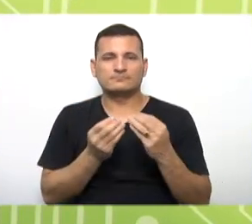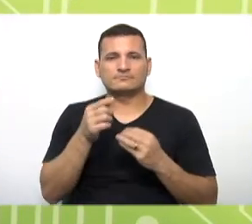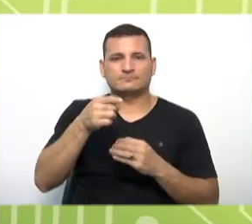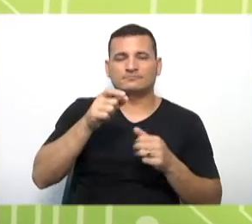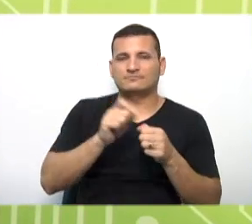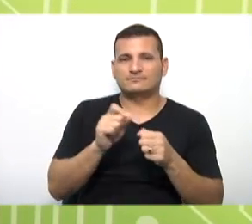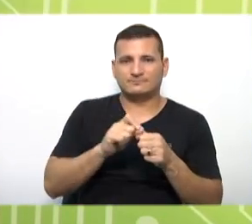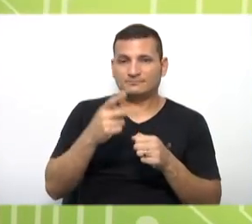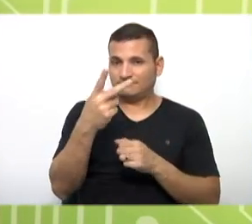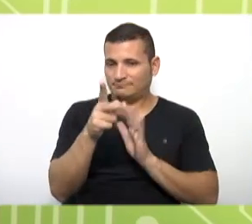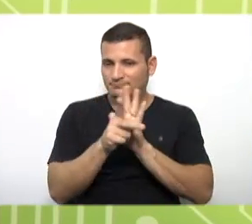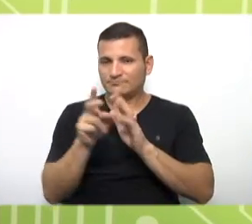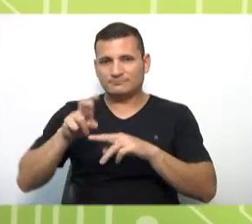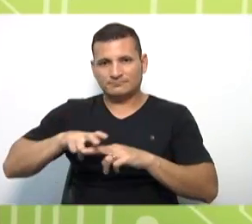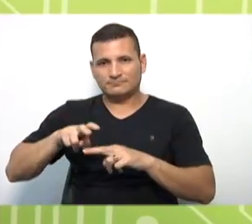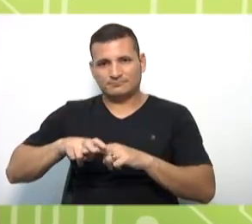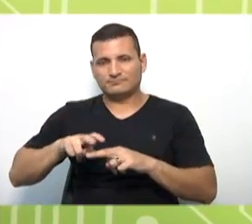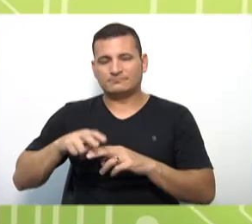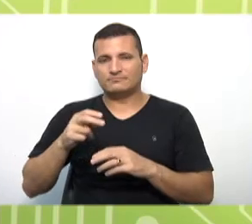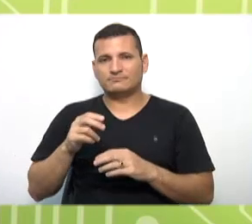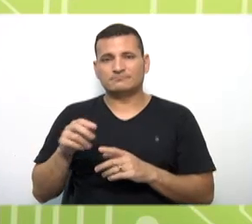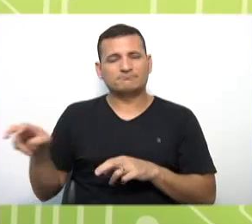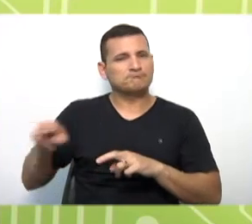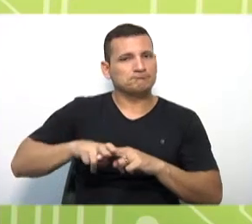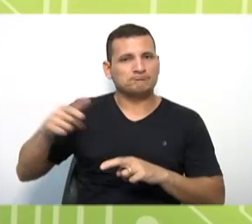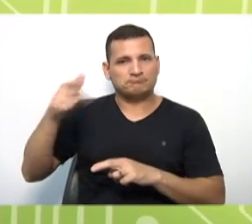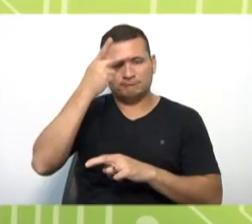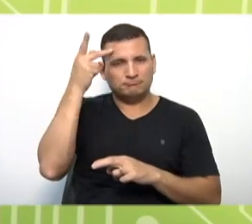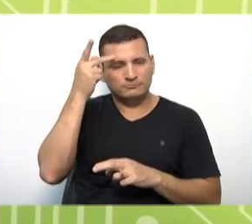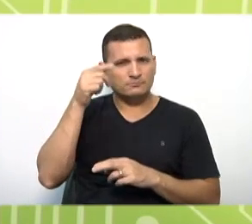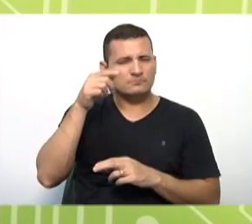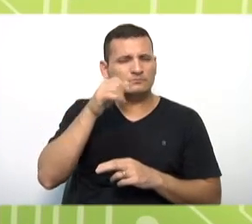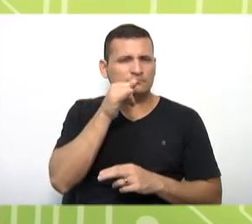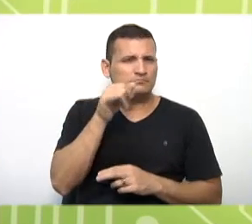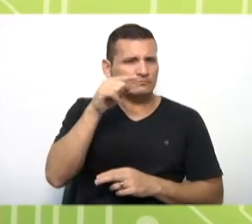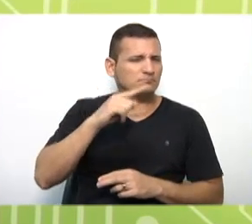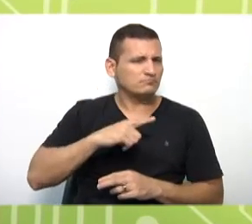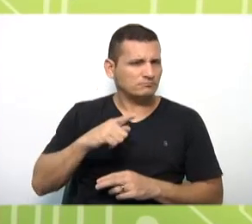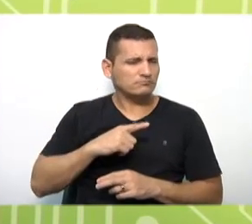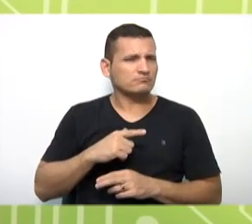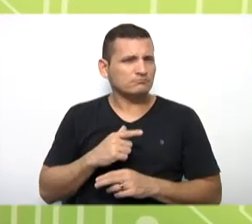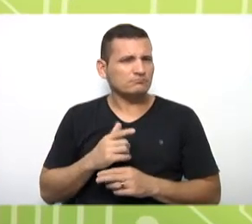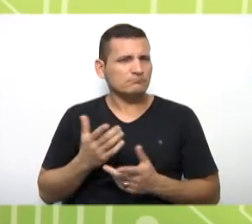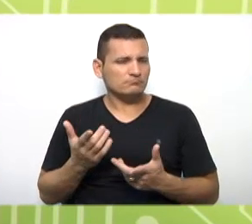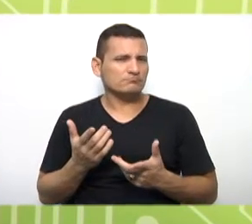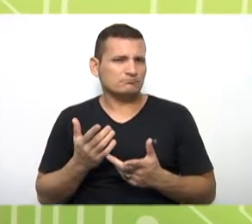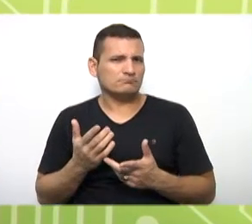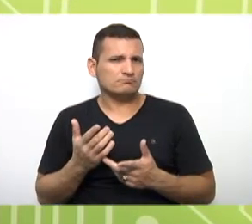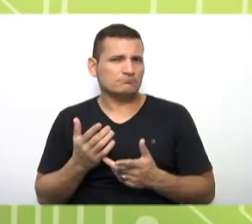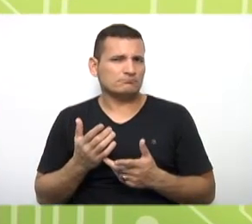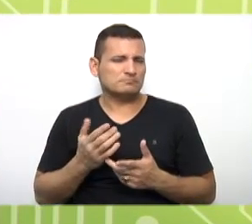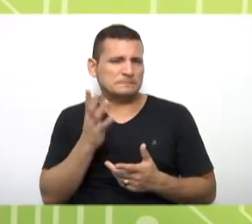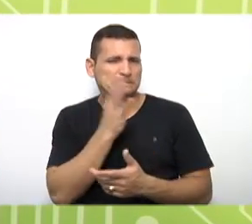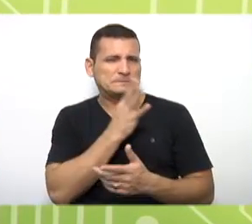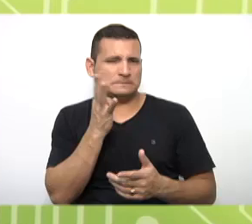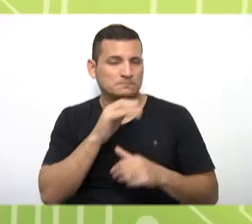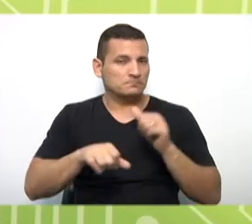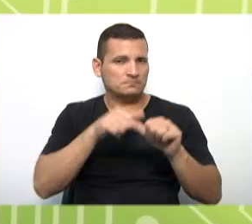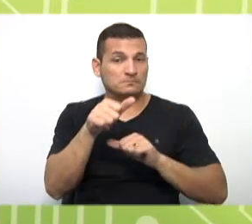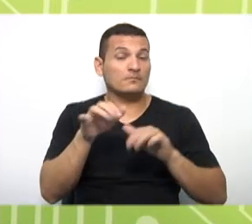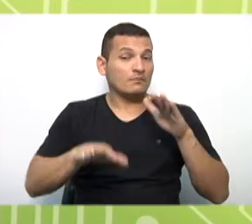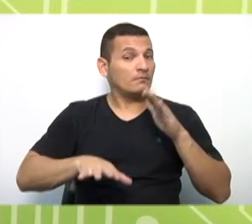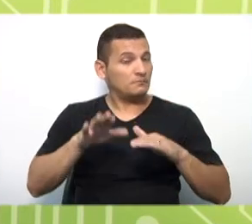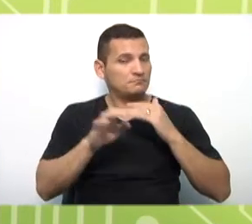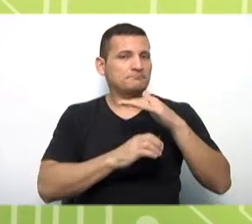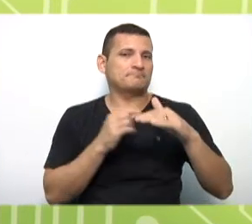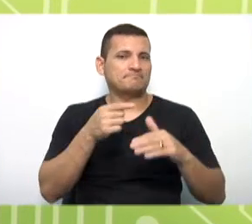aí. E aí eu quero perguntar, você tem resistência a mudanças? Muitas vezes nas empresas a gente vai perceber essa